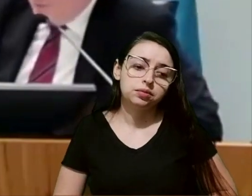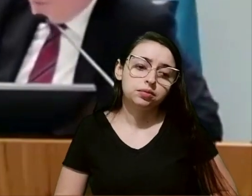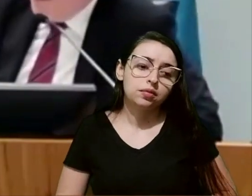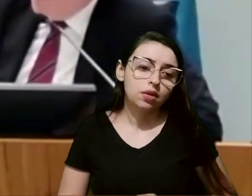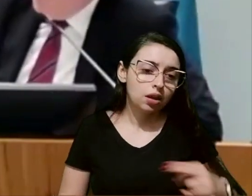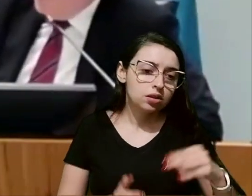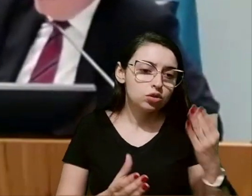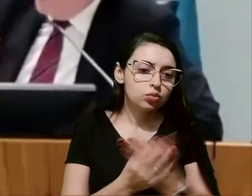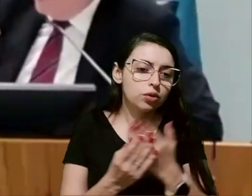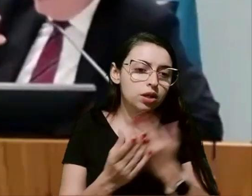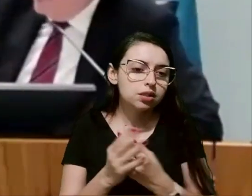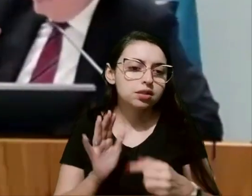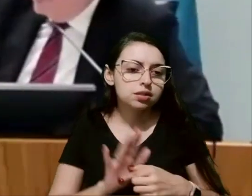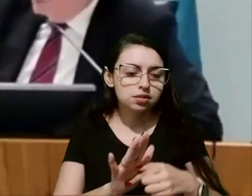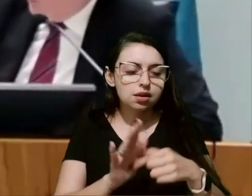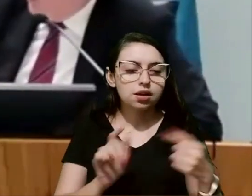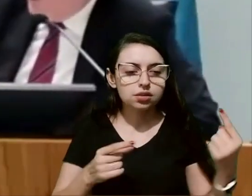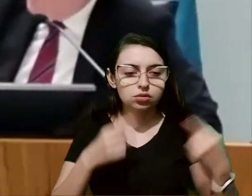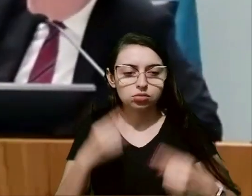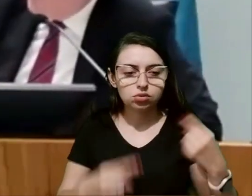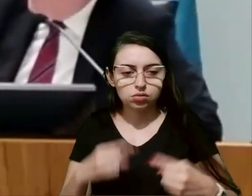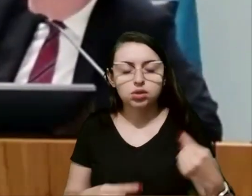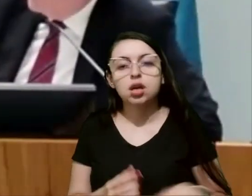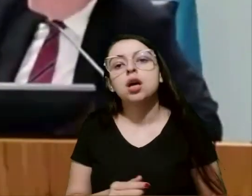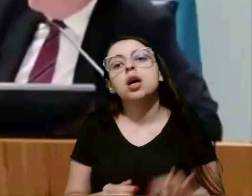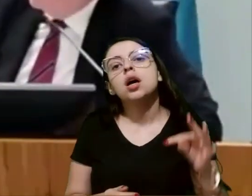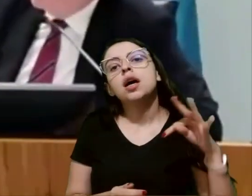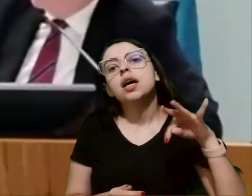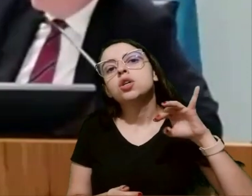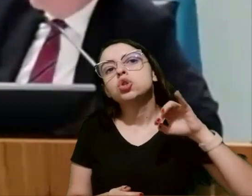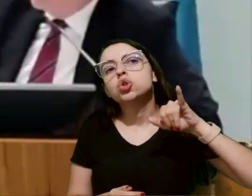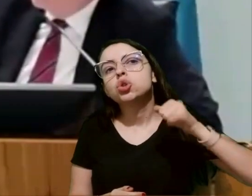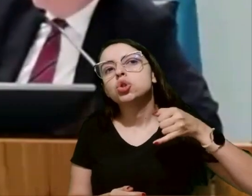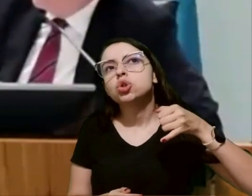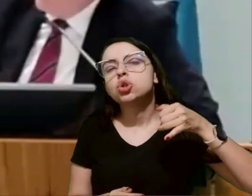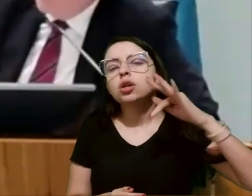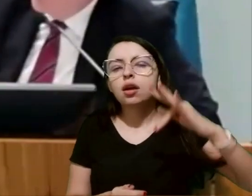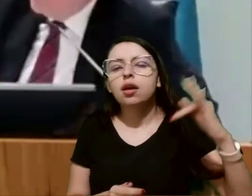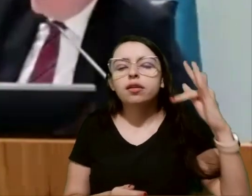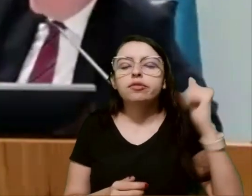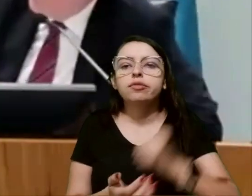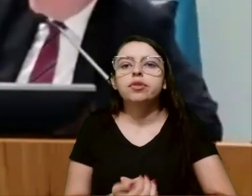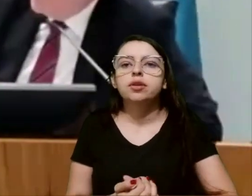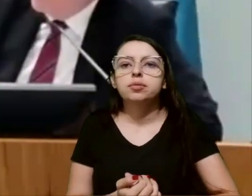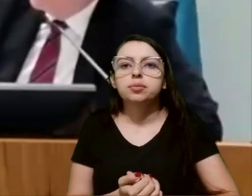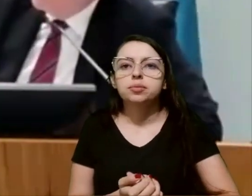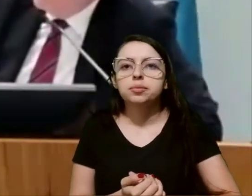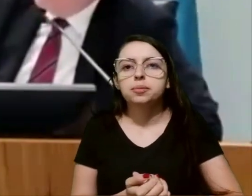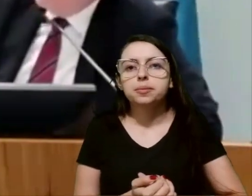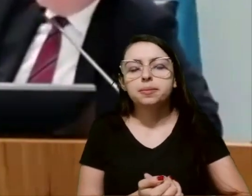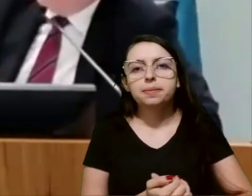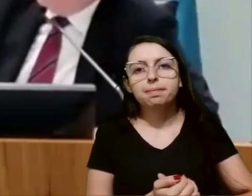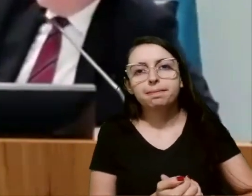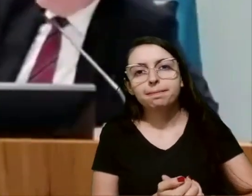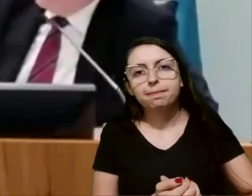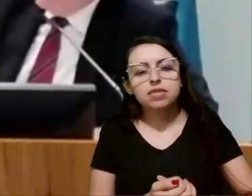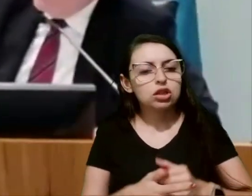caso da discussão que se estabeleceu no Supremo Tribunal Federal e em toda a sociedade,